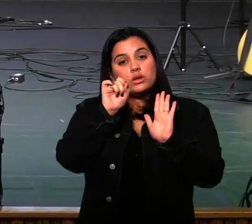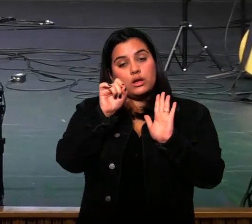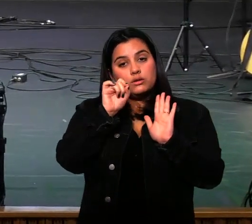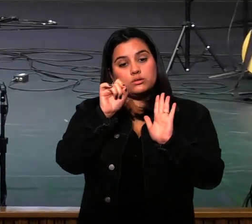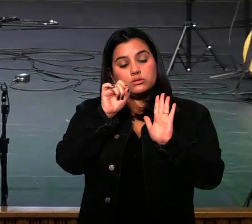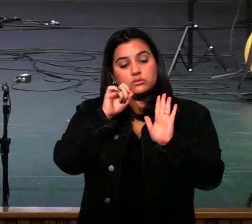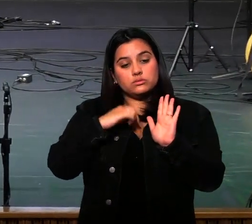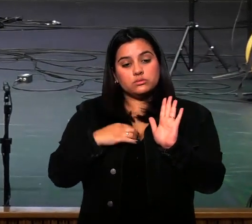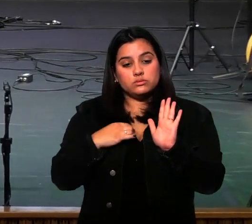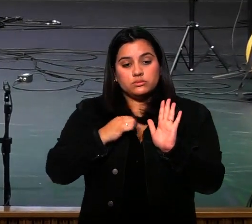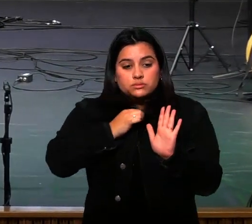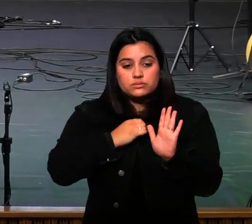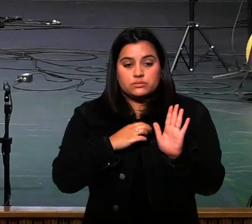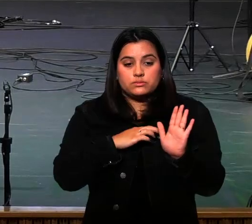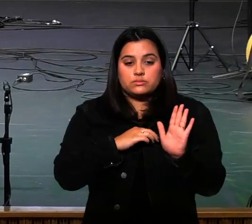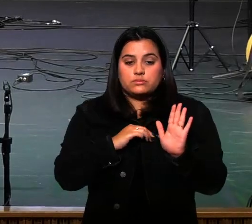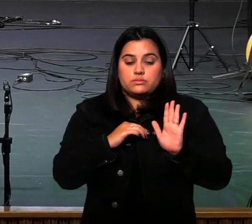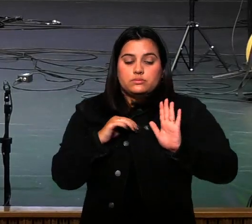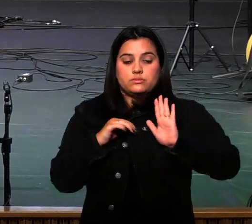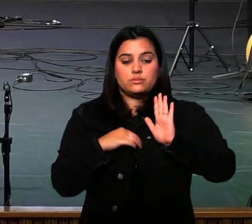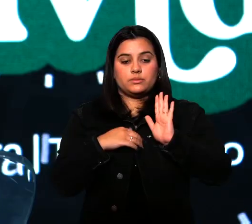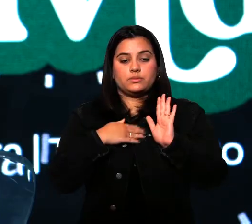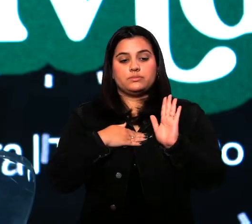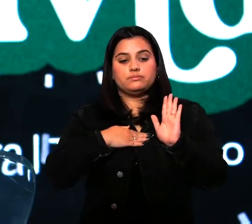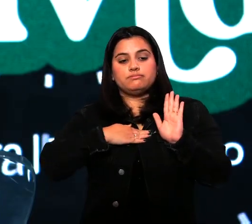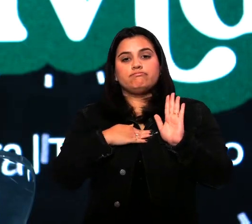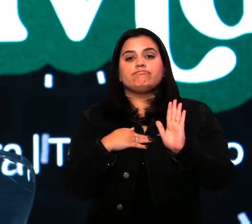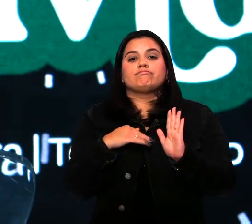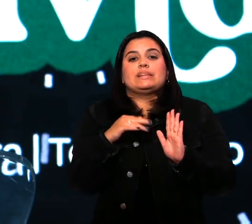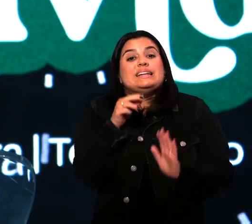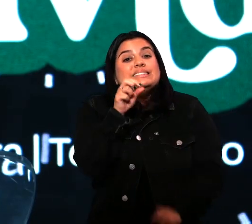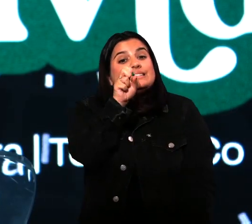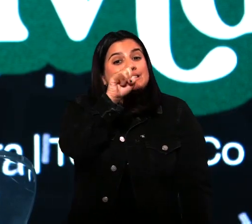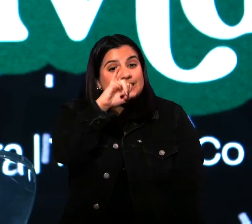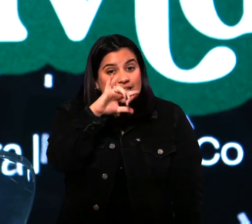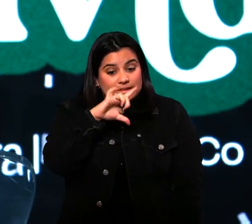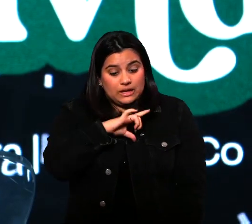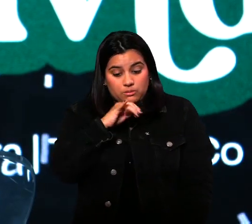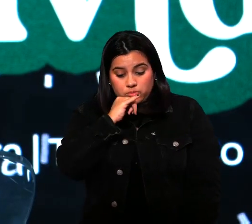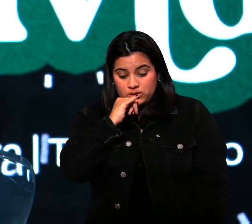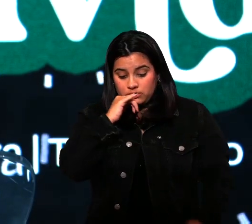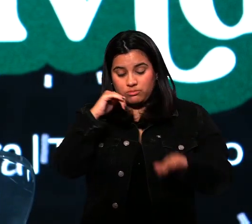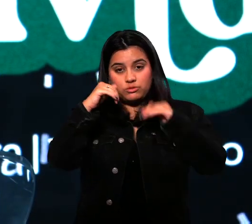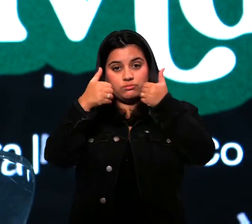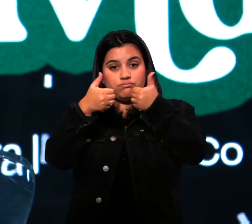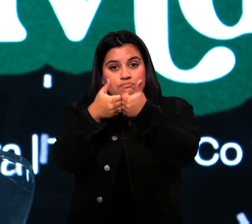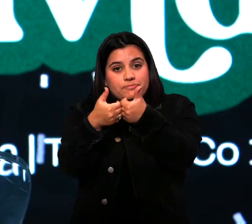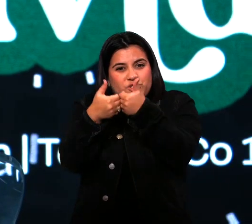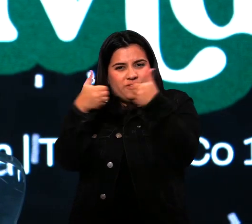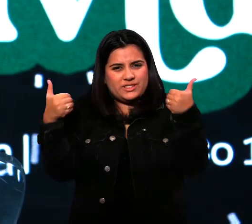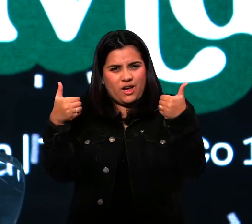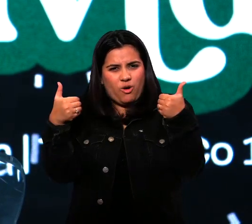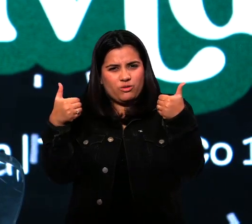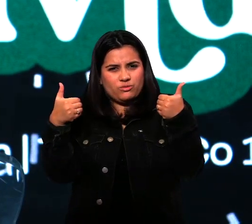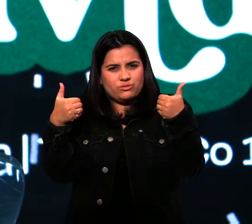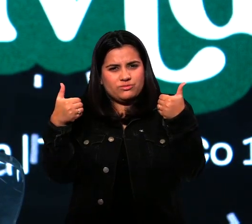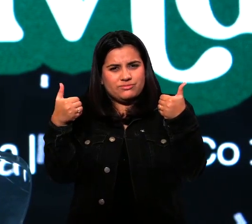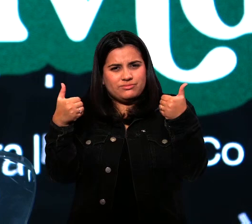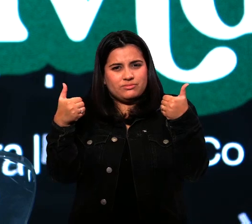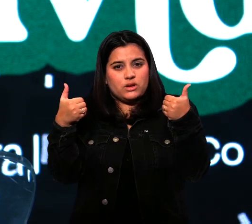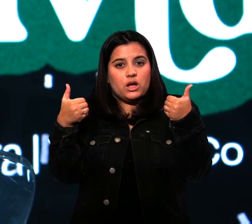início, que vai falar que quando existem divisões no corpo de Cristo, aquilo vai revelar aqueles que